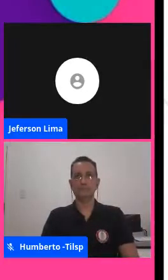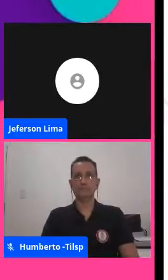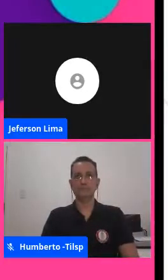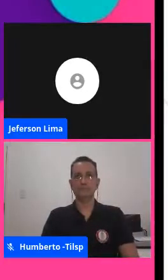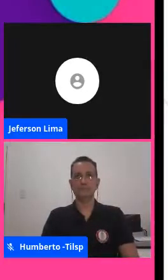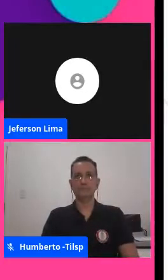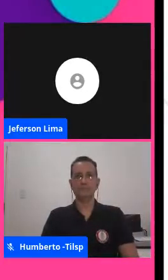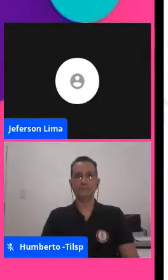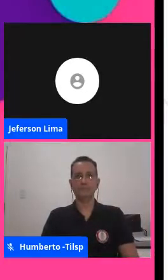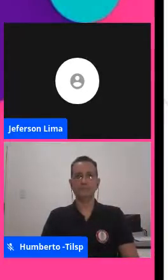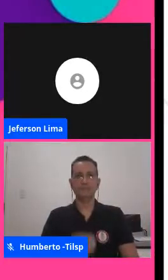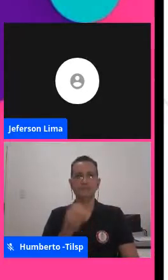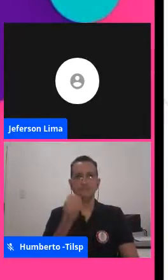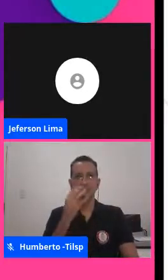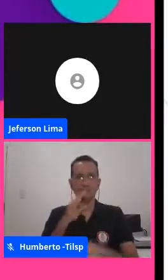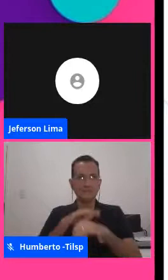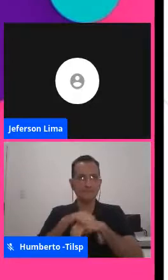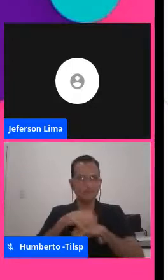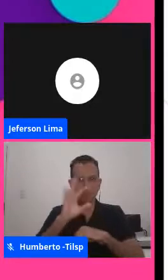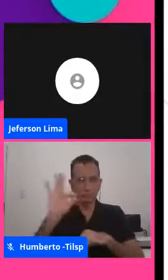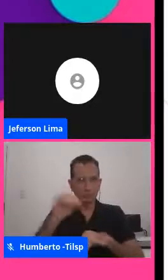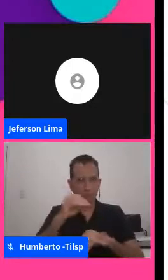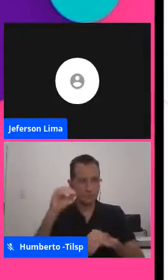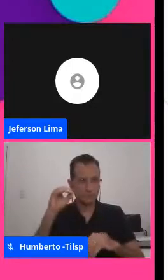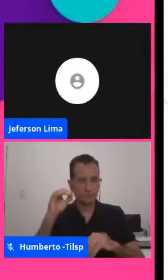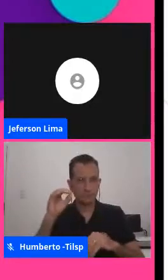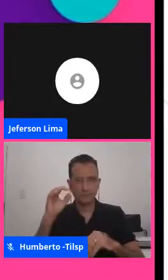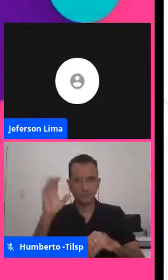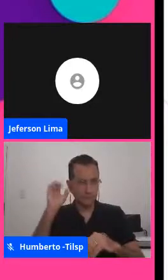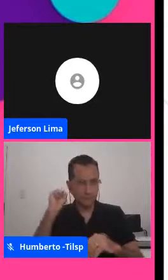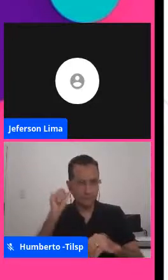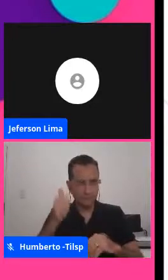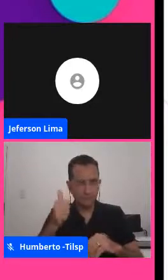Boa noite, pessoal. Todo mundo me escutando? Tudo certinho?